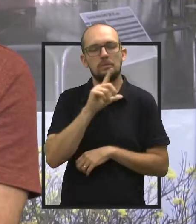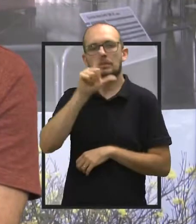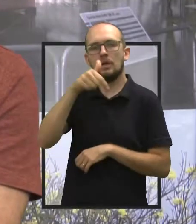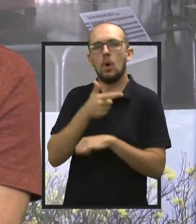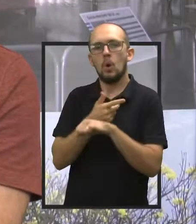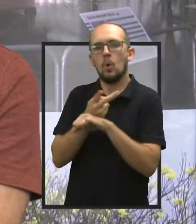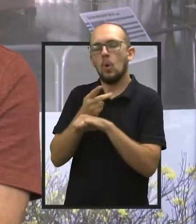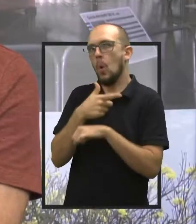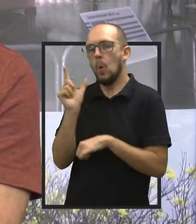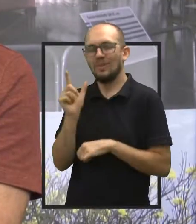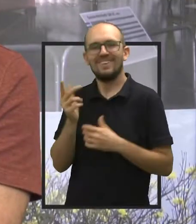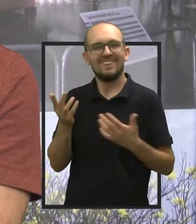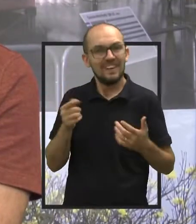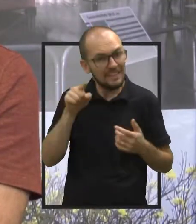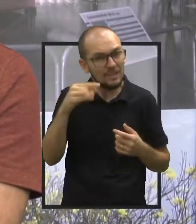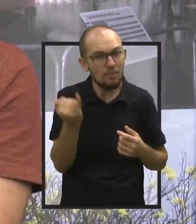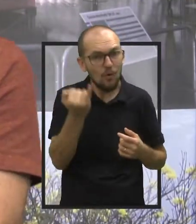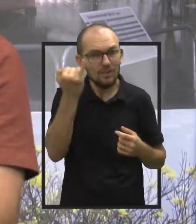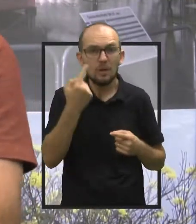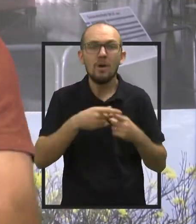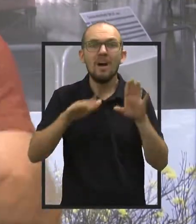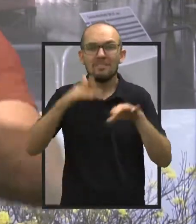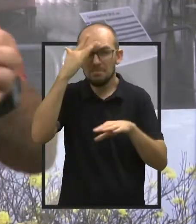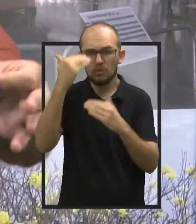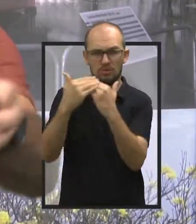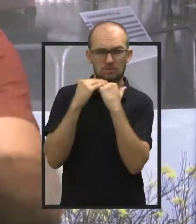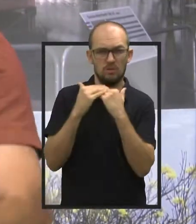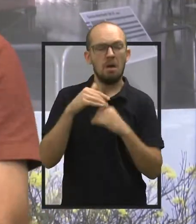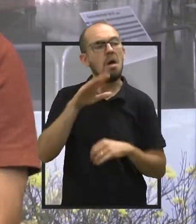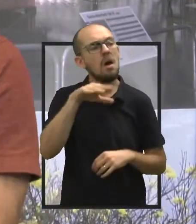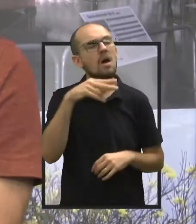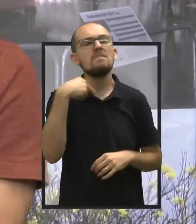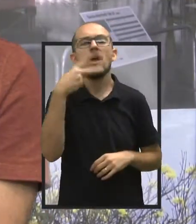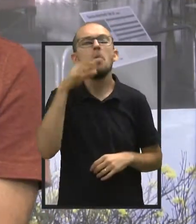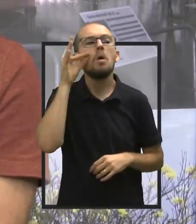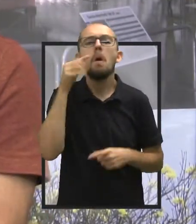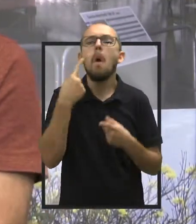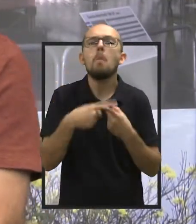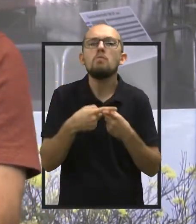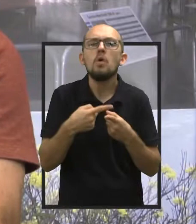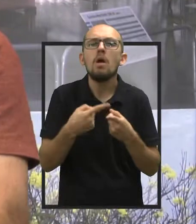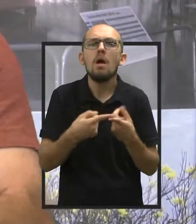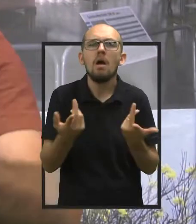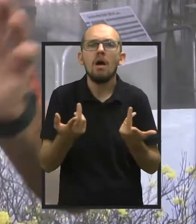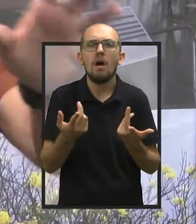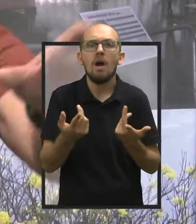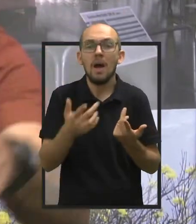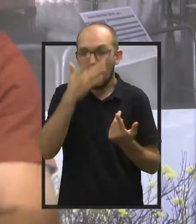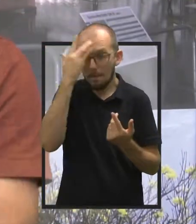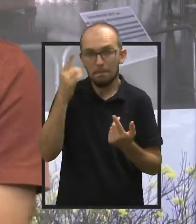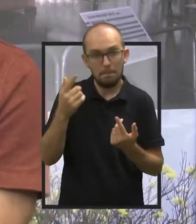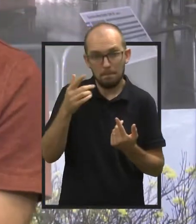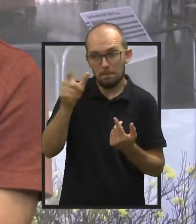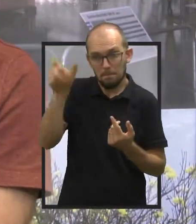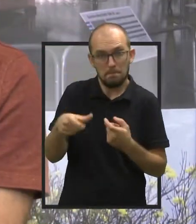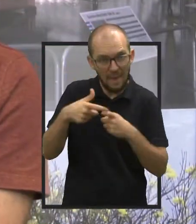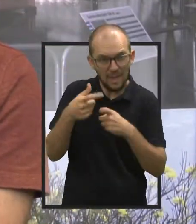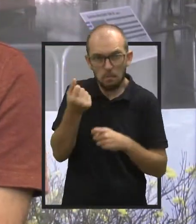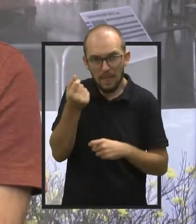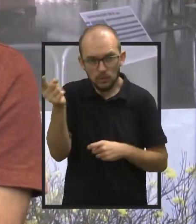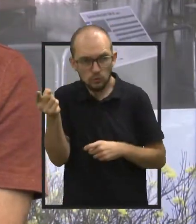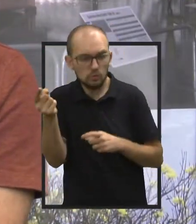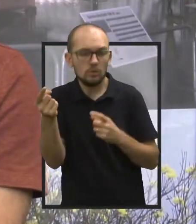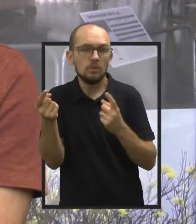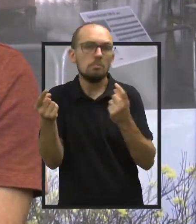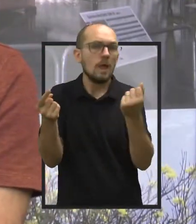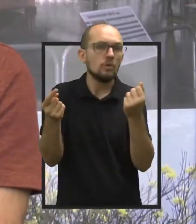isso é importante, porque a gente é questionado na rua, fala, vereador, por que que hoje tem pessoas que cobram isso, cobram aquilo, então fixa